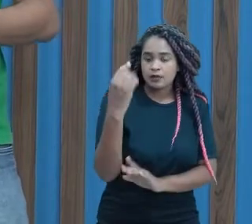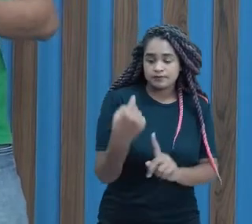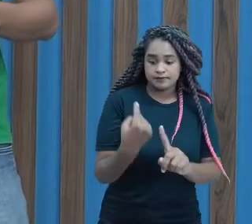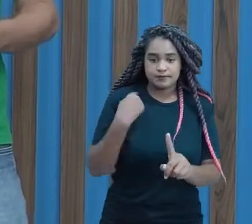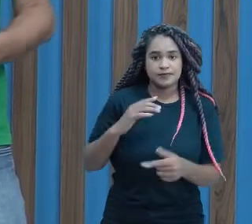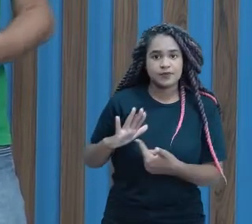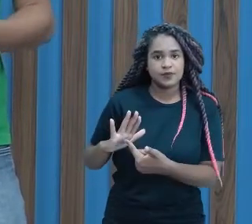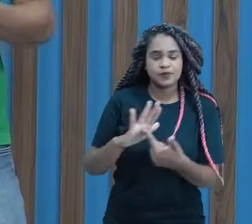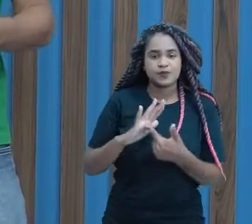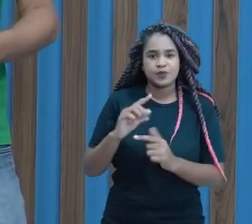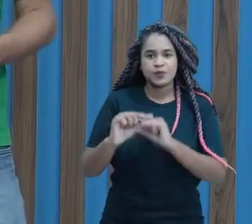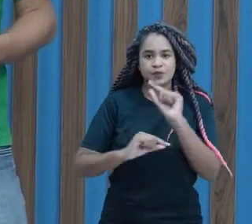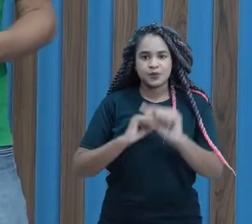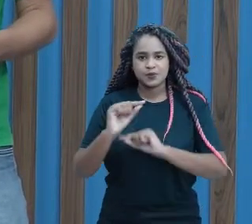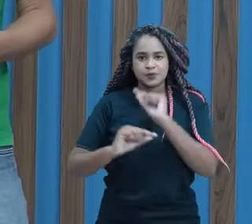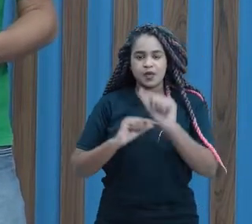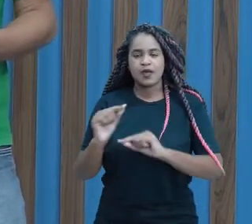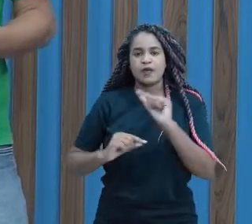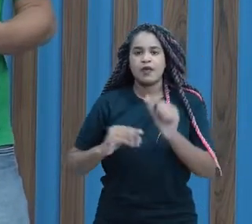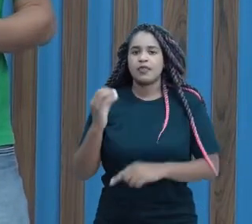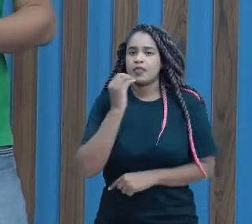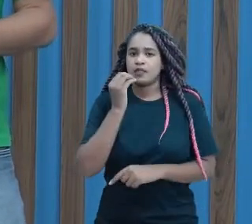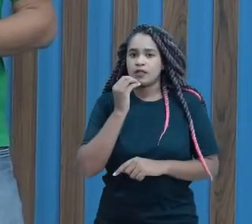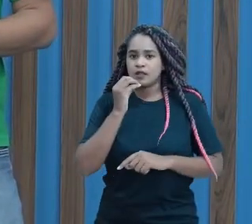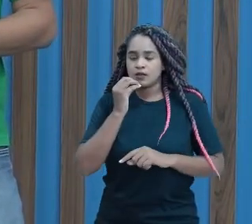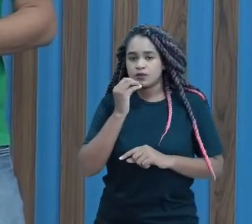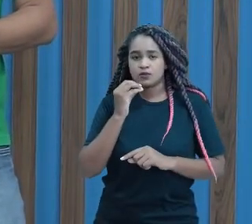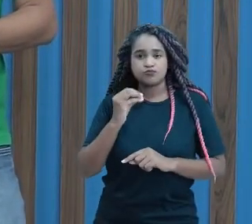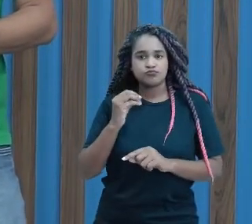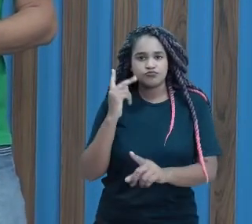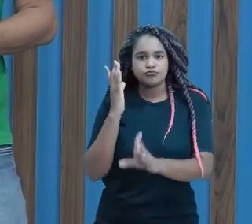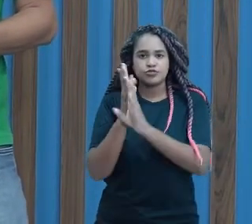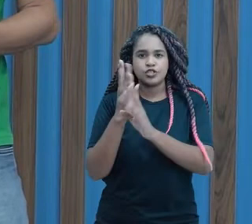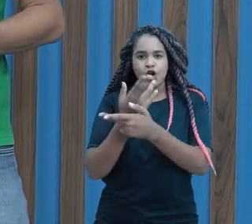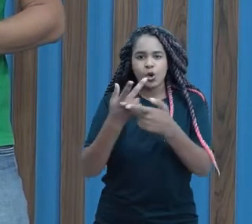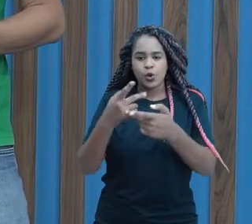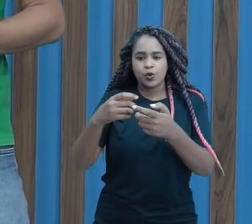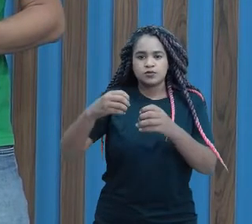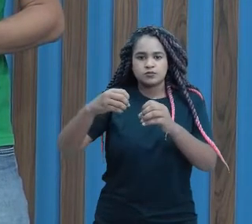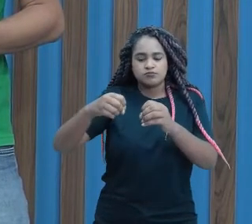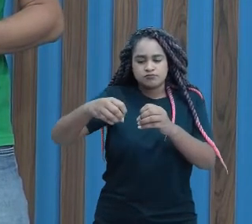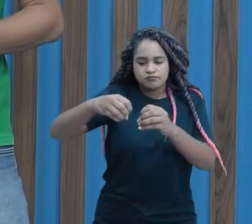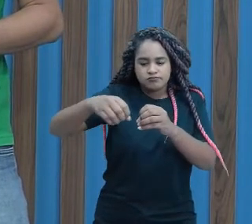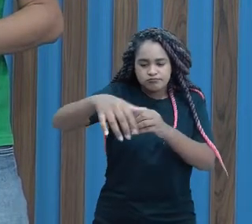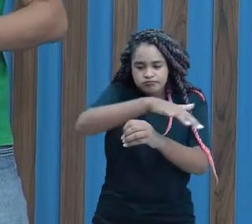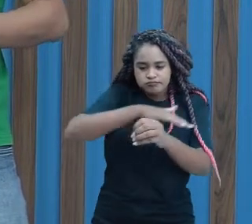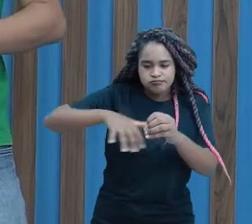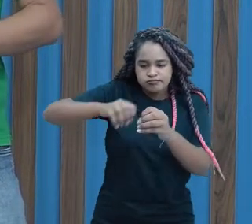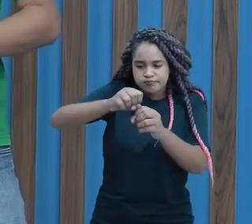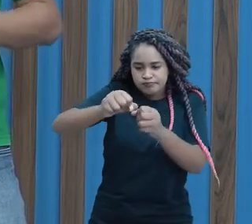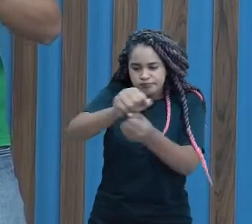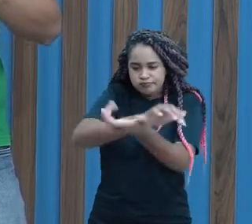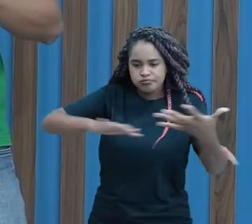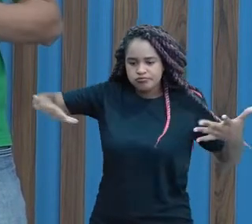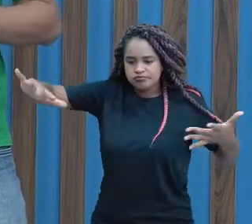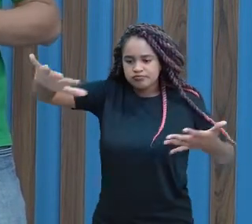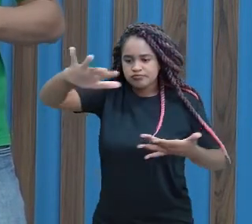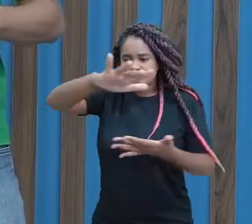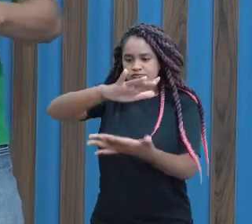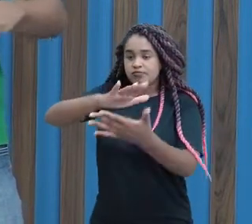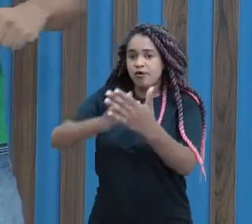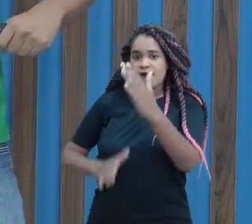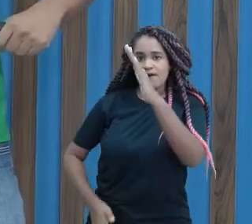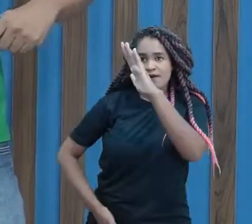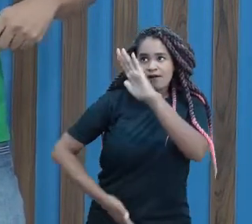quanto a corrida espacial, por exemplo, foi um episódio importante dessa Guerra Fria, com os Estados Unidos e a União